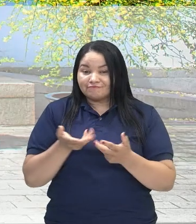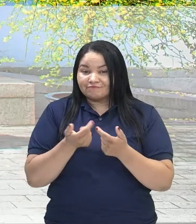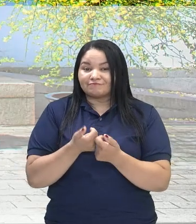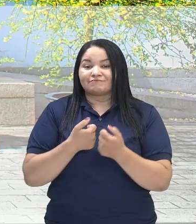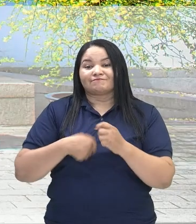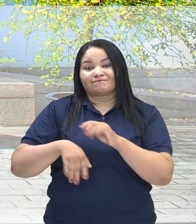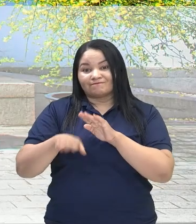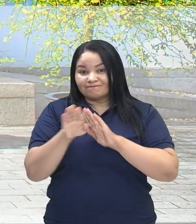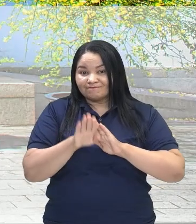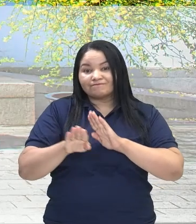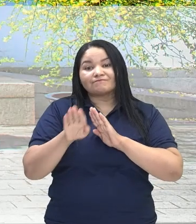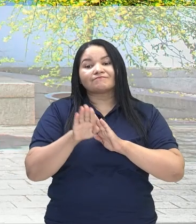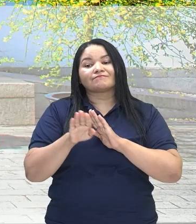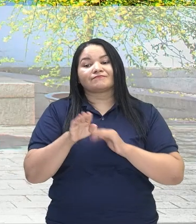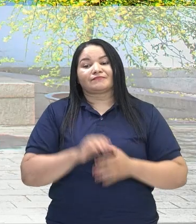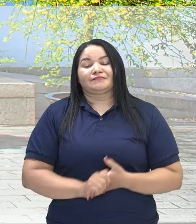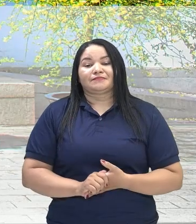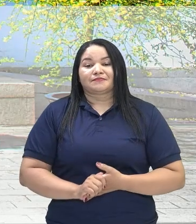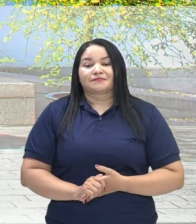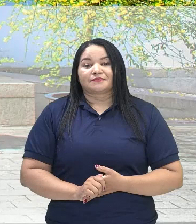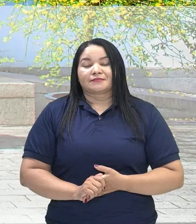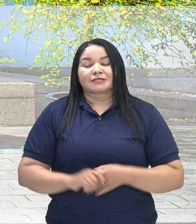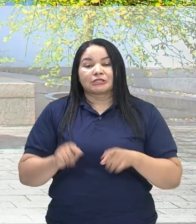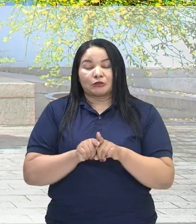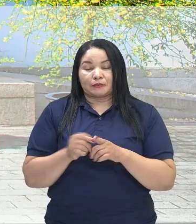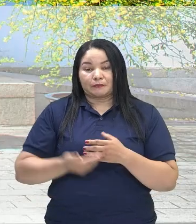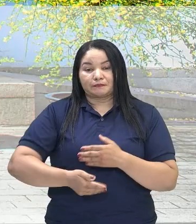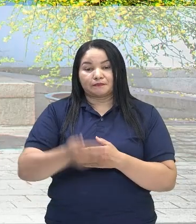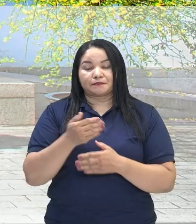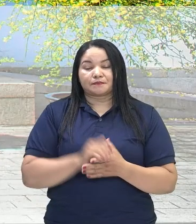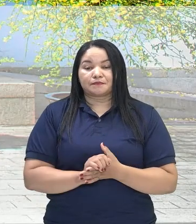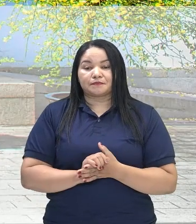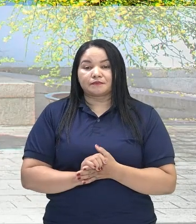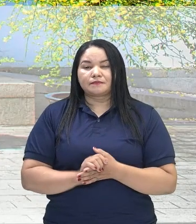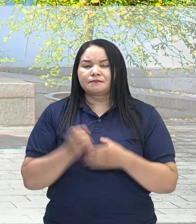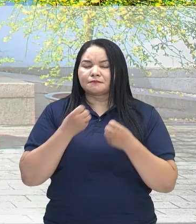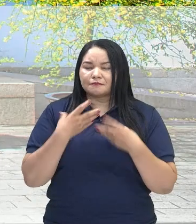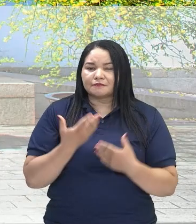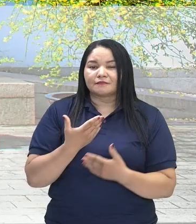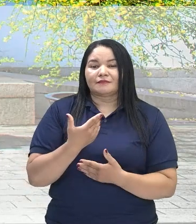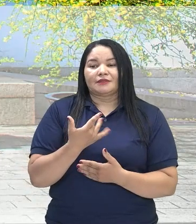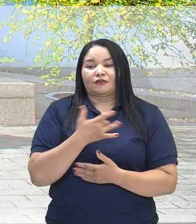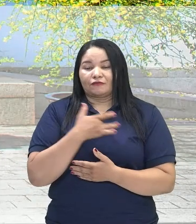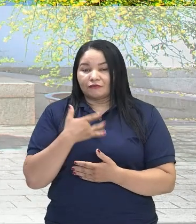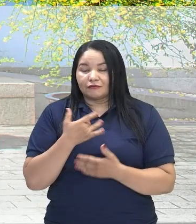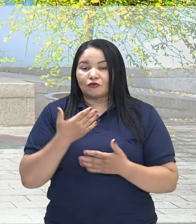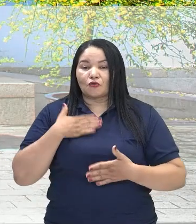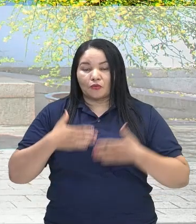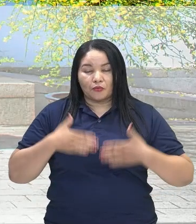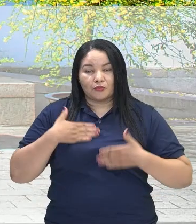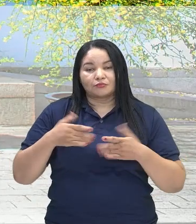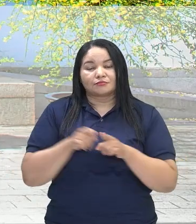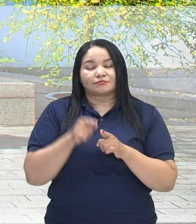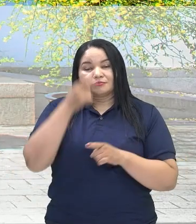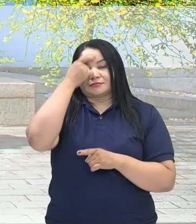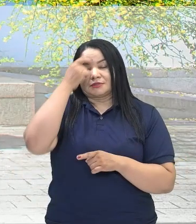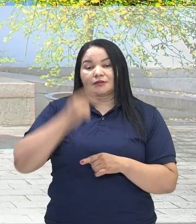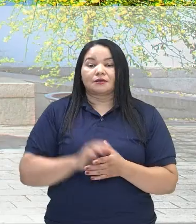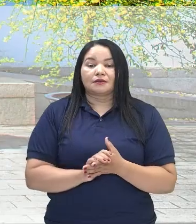Kung Fu. Prosseguindo, além dos benefícios físicos e mentais, nós temos os